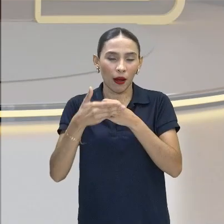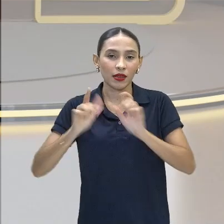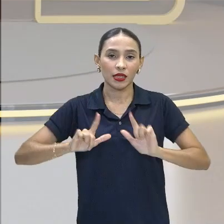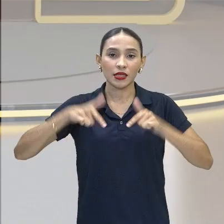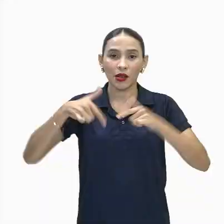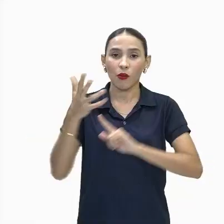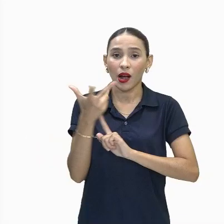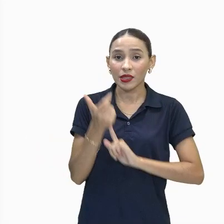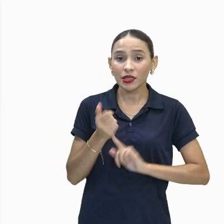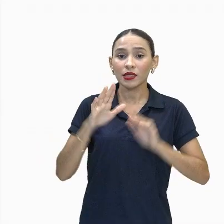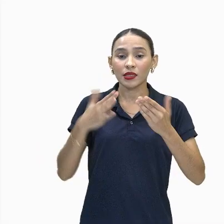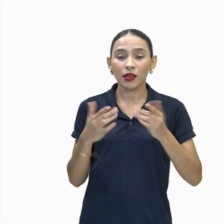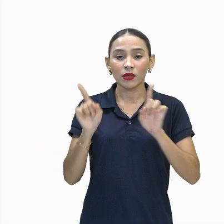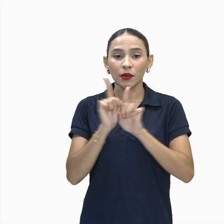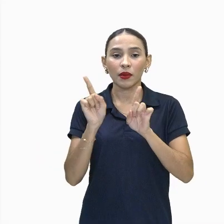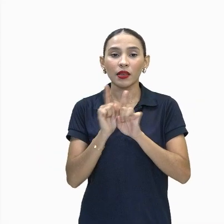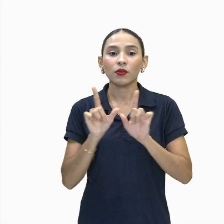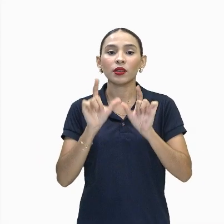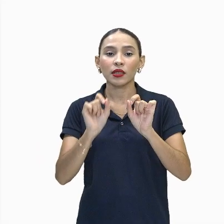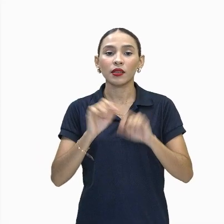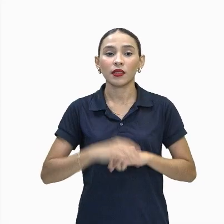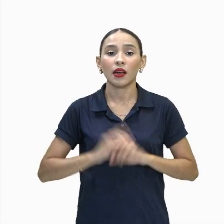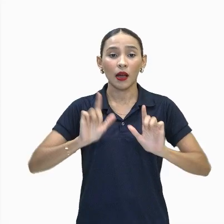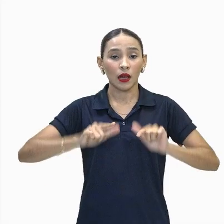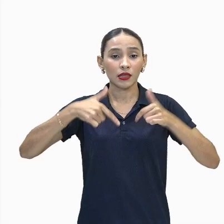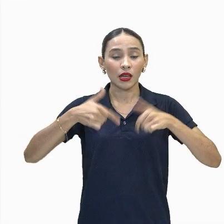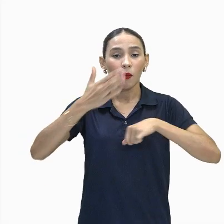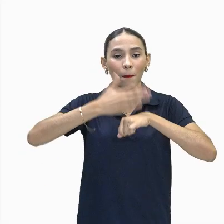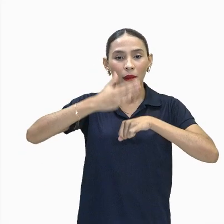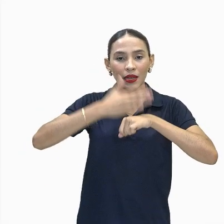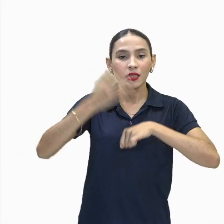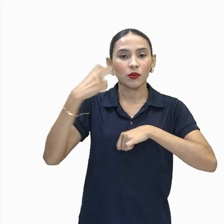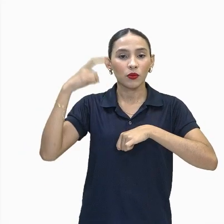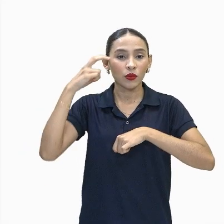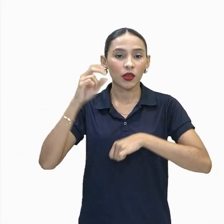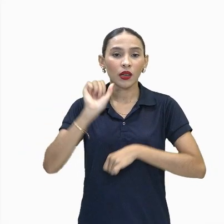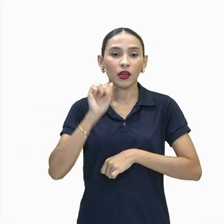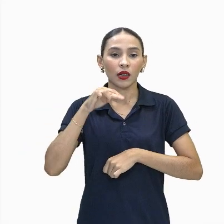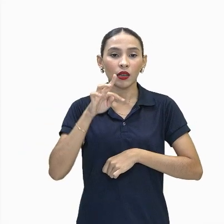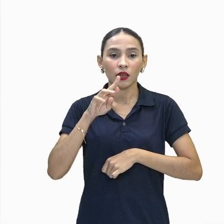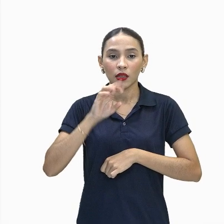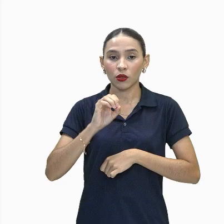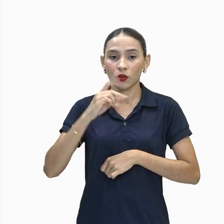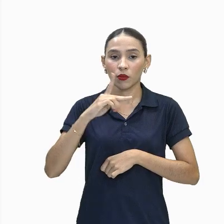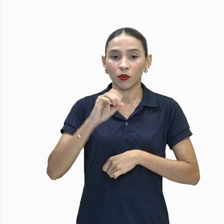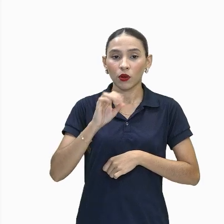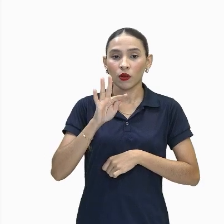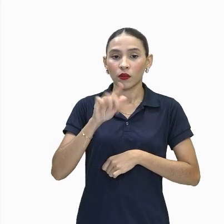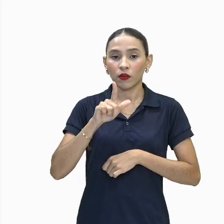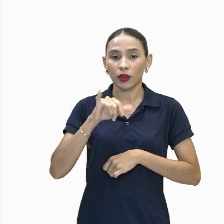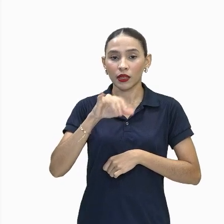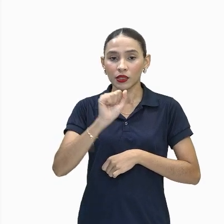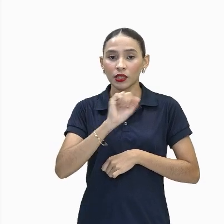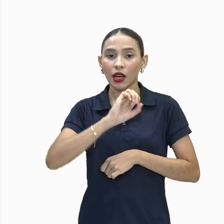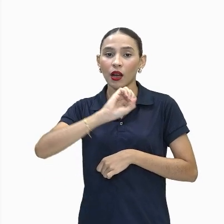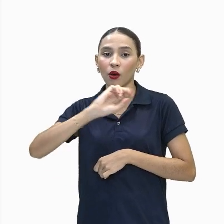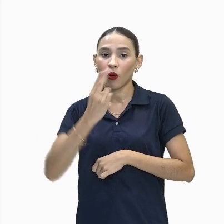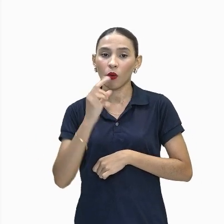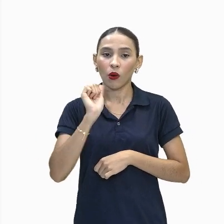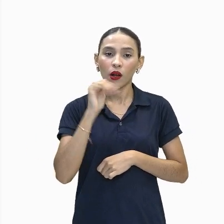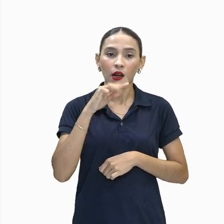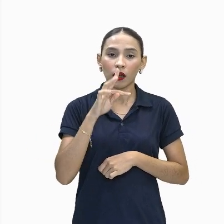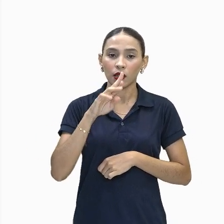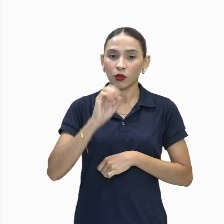E o manifesto chamava Manifesto Antropofágico ou Antropófago, que temos alguns trechos que diz o